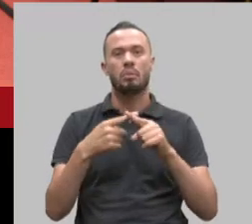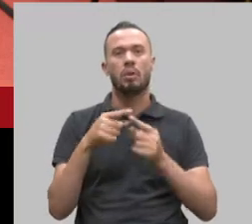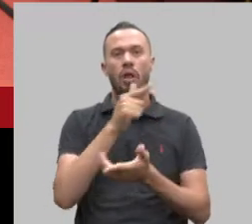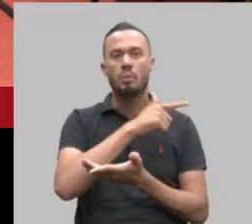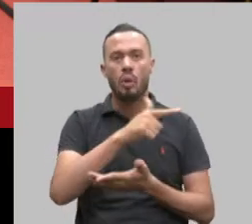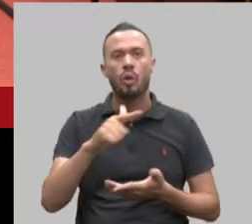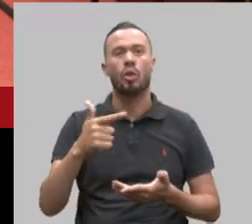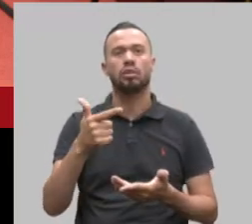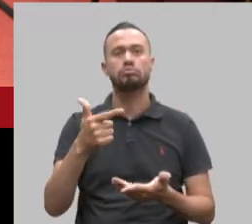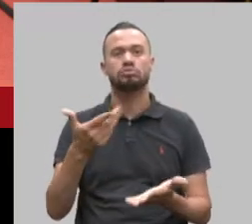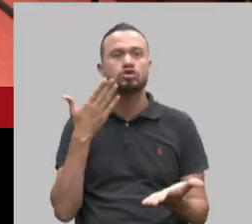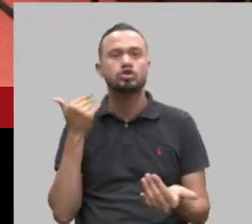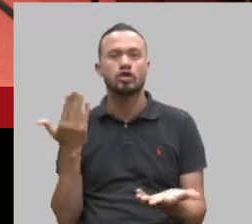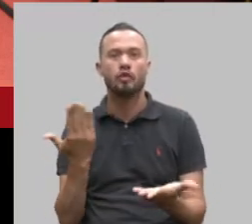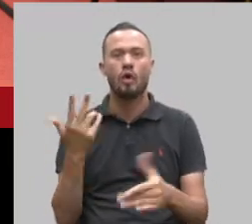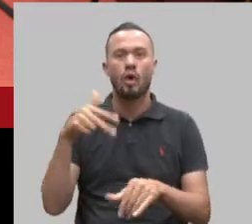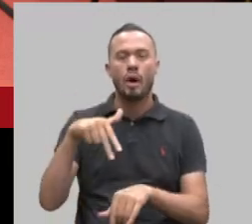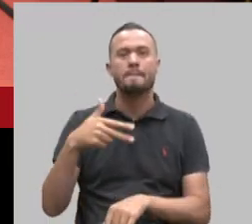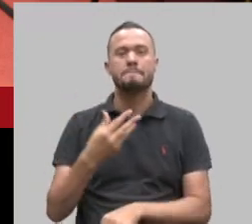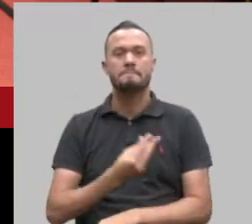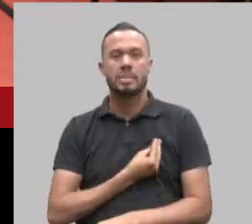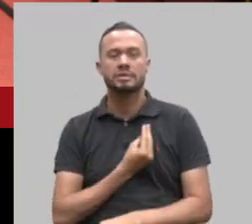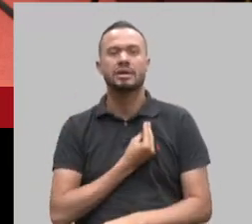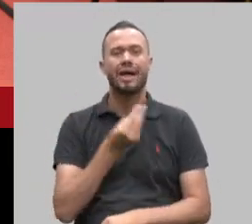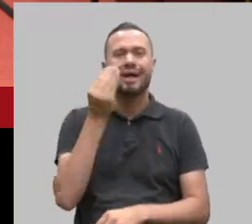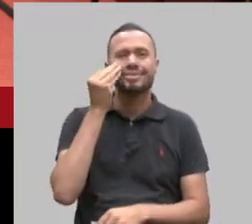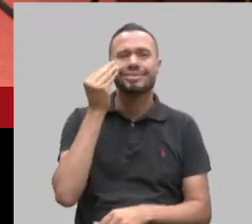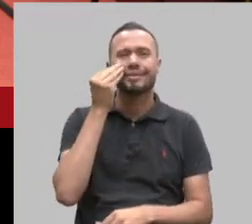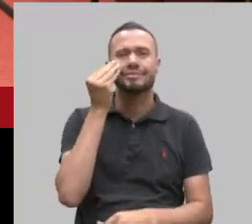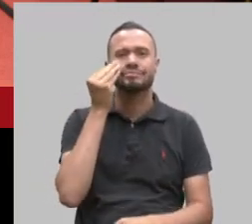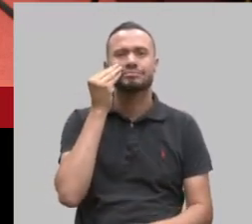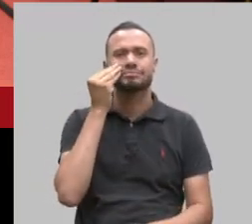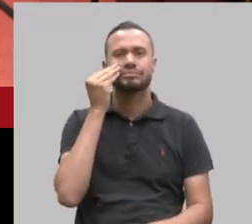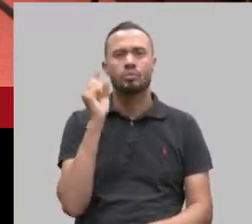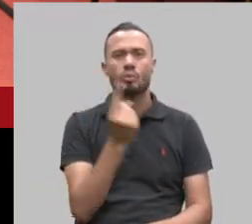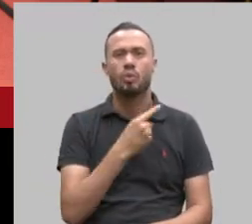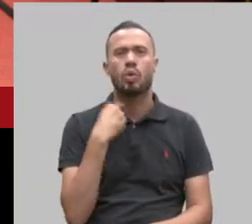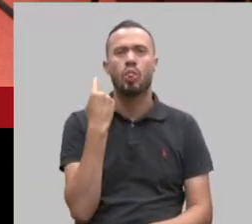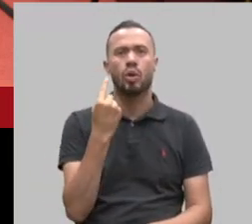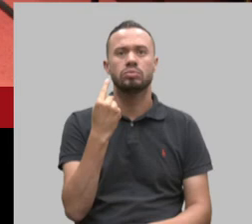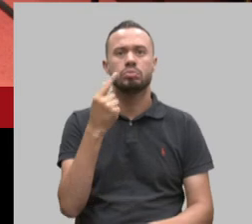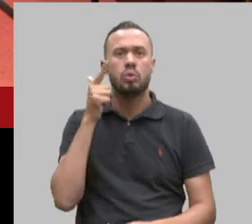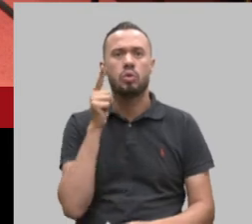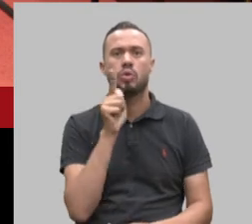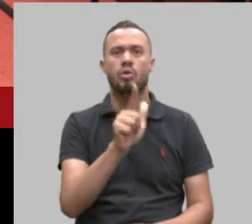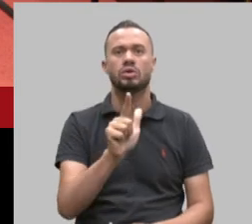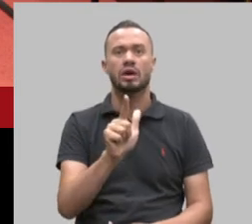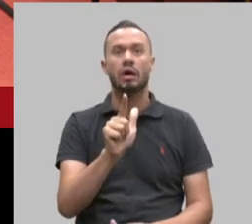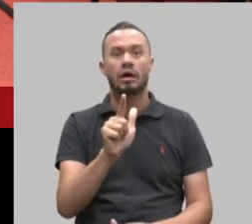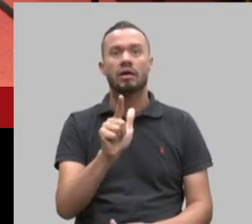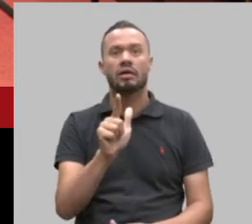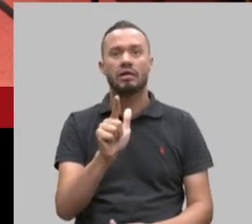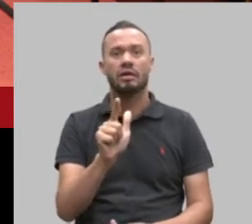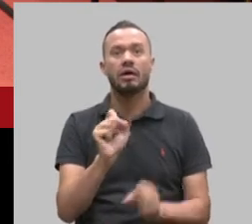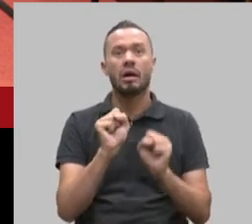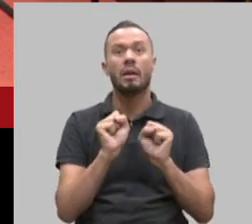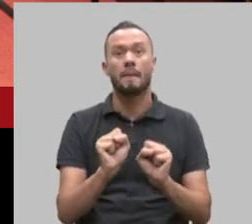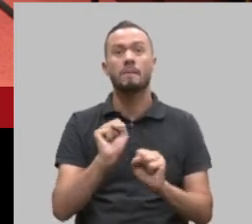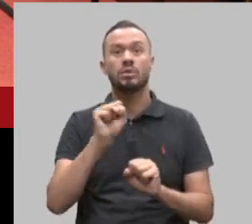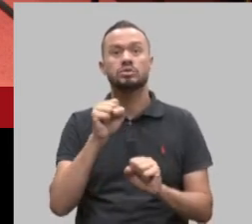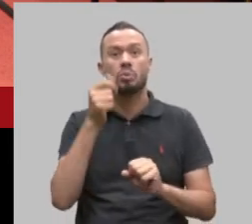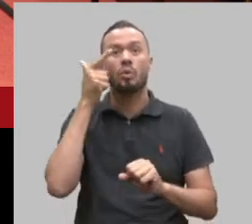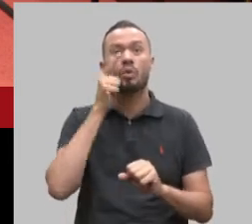estão nós estamos tentando buscar uma causa para que a gente possa sim conseguir esses